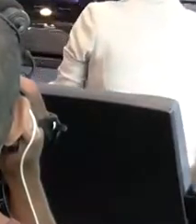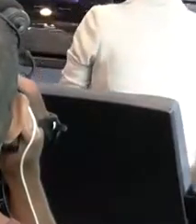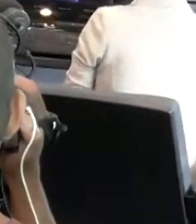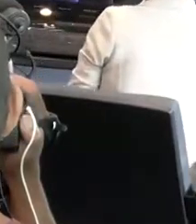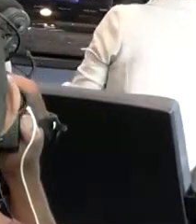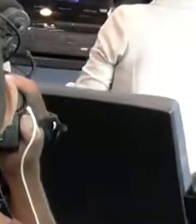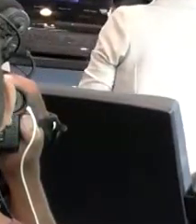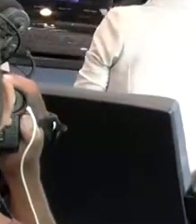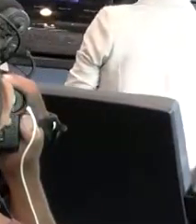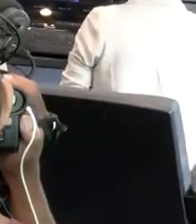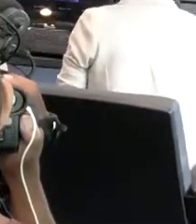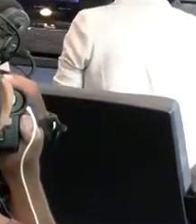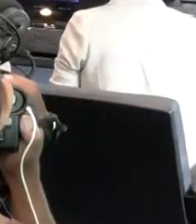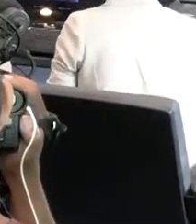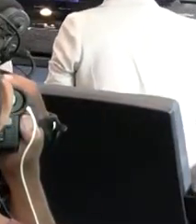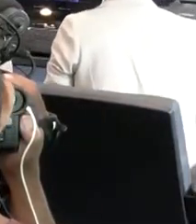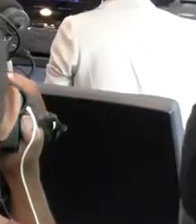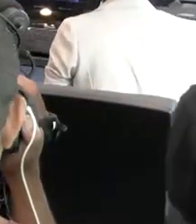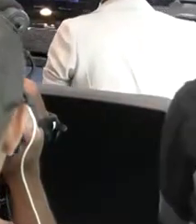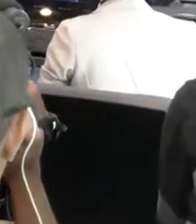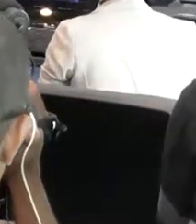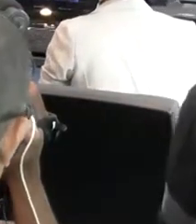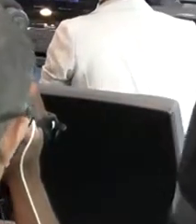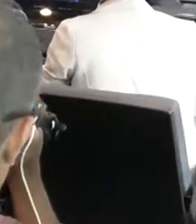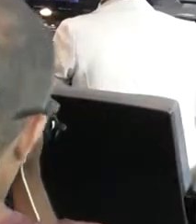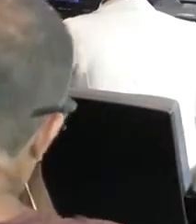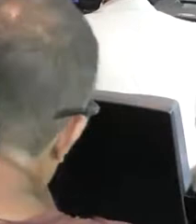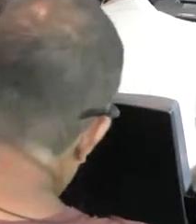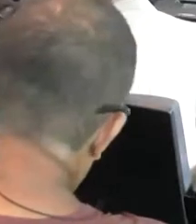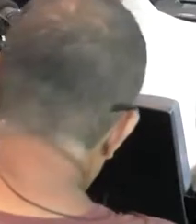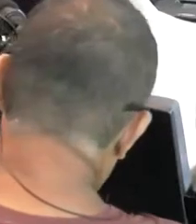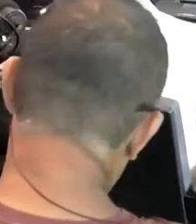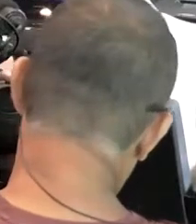E aí E aí